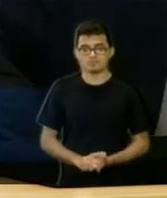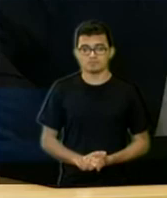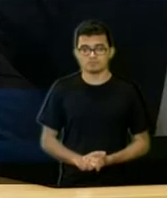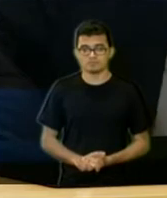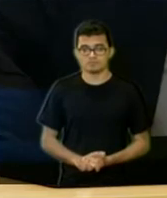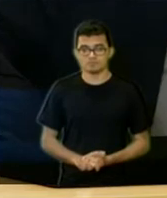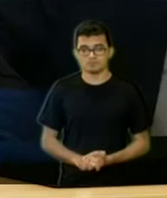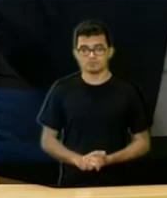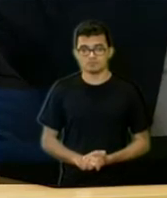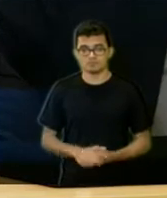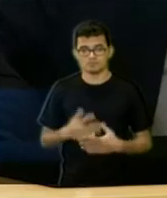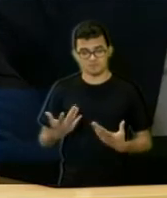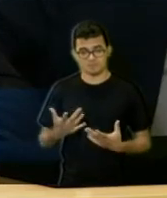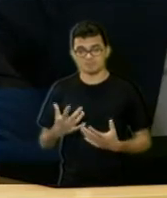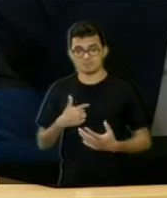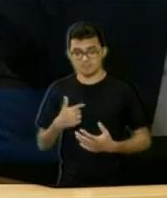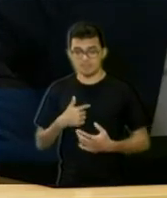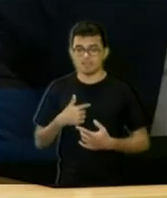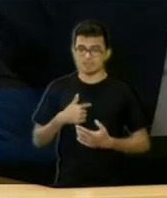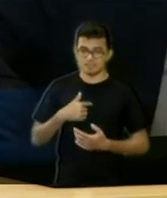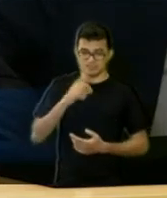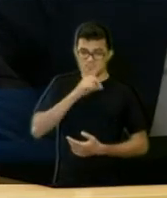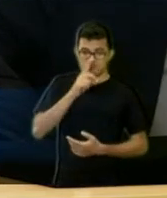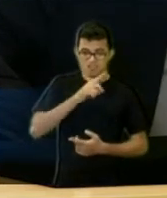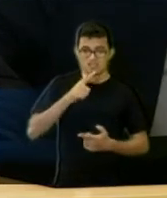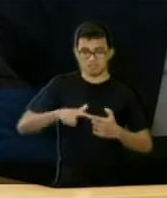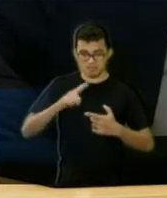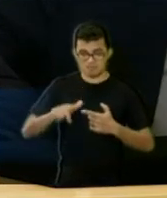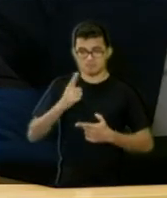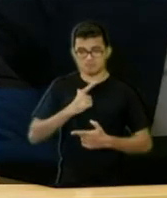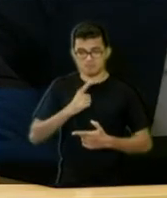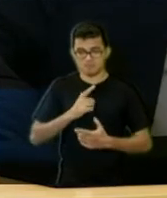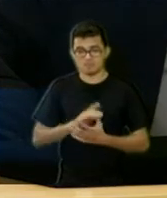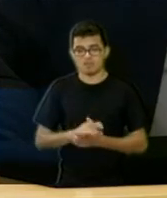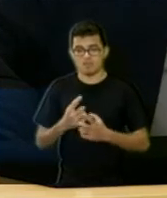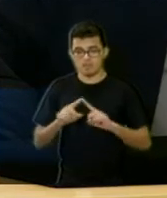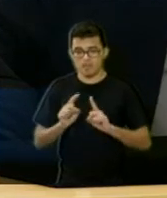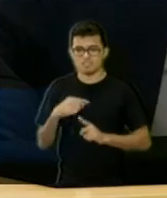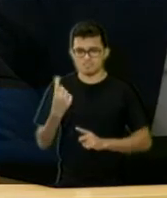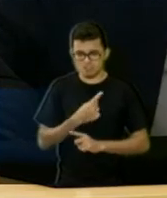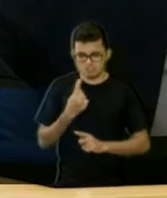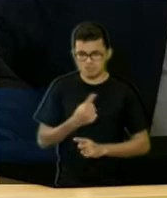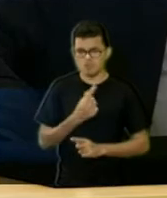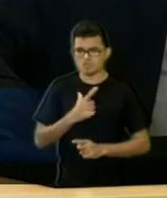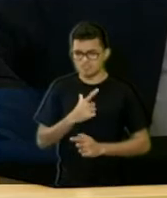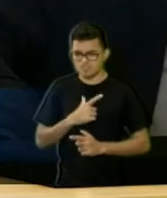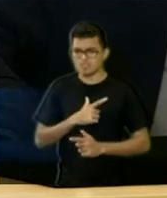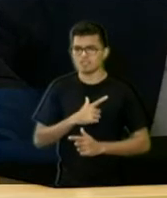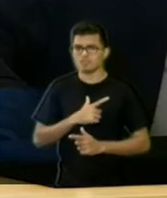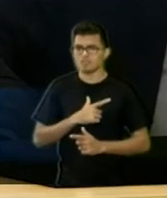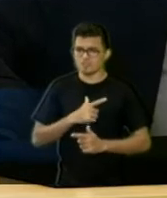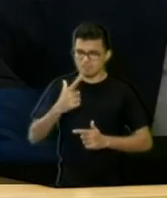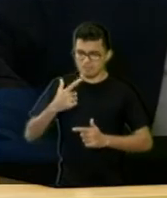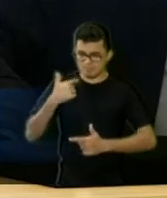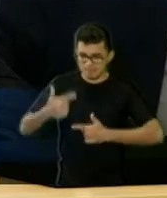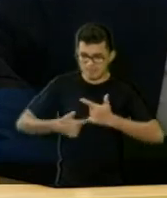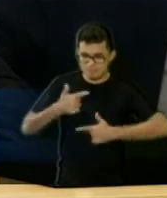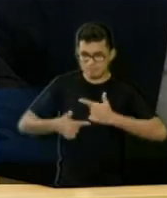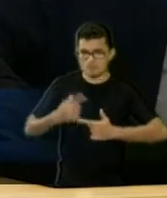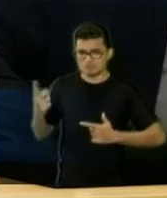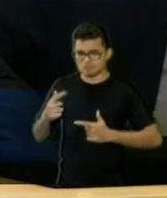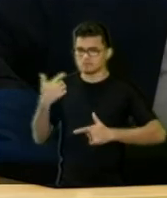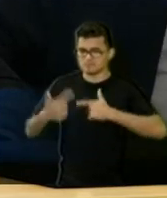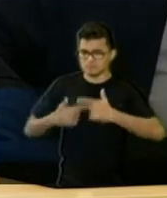né? Não tão forte. Mas a gente deu muito trabalho para ele, né? E como o Moacir falou e como a